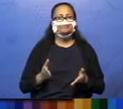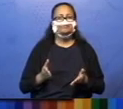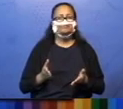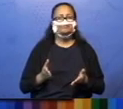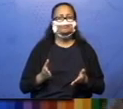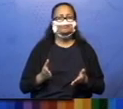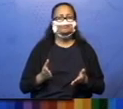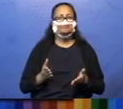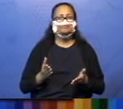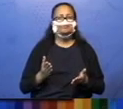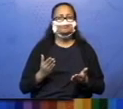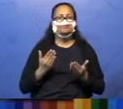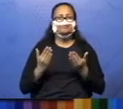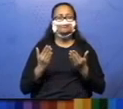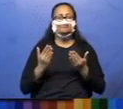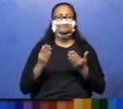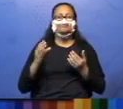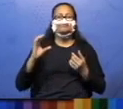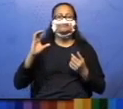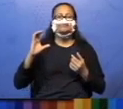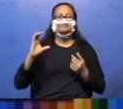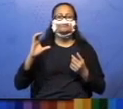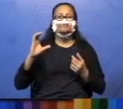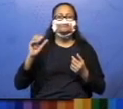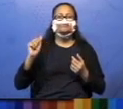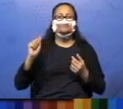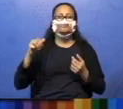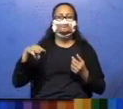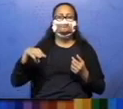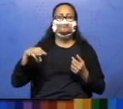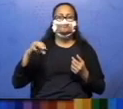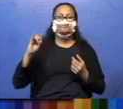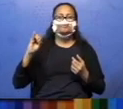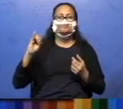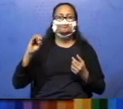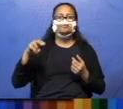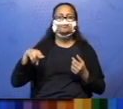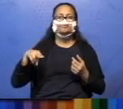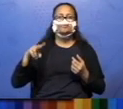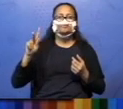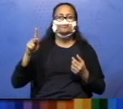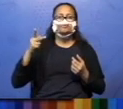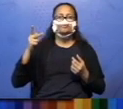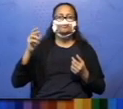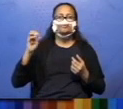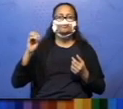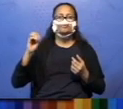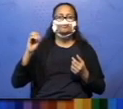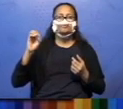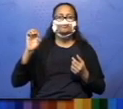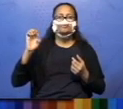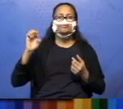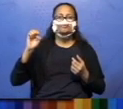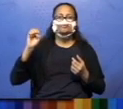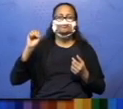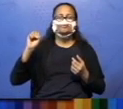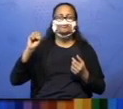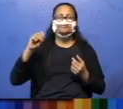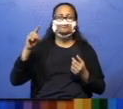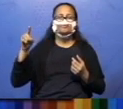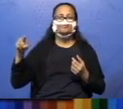caminhões. Esse caminhão foi mais rápido do que eu. Vai devagarzinho que essa palavra é grande.